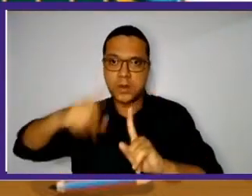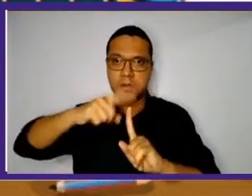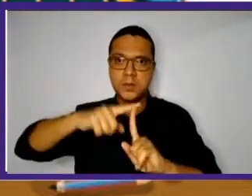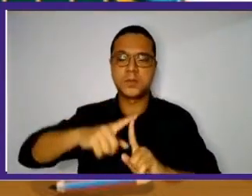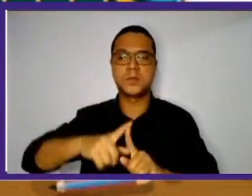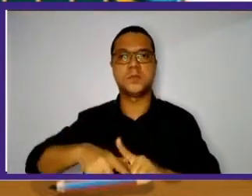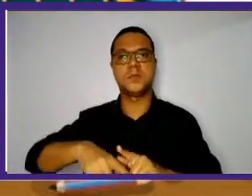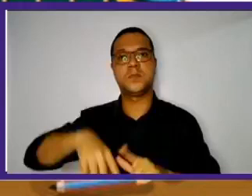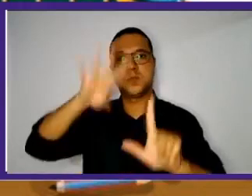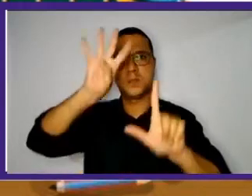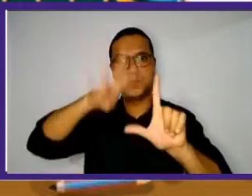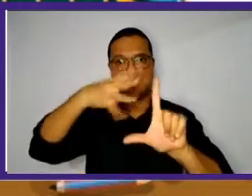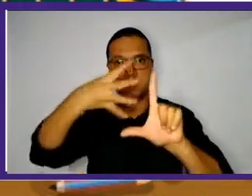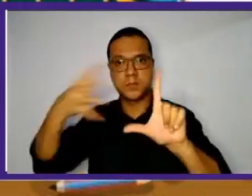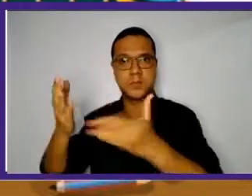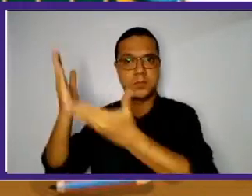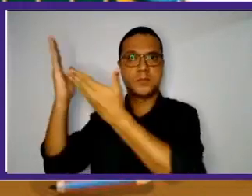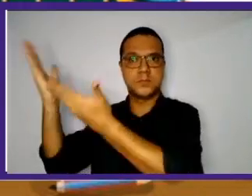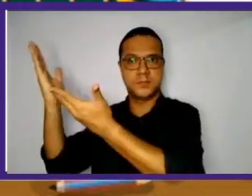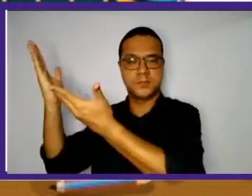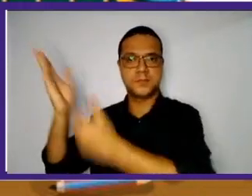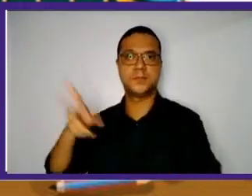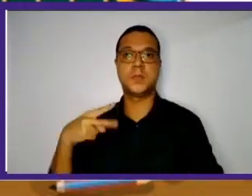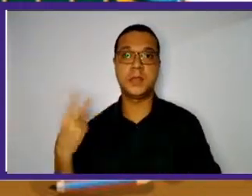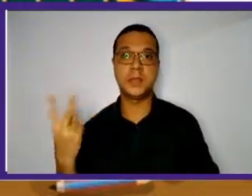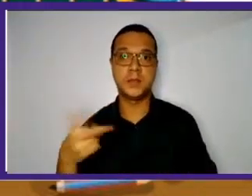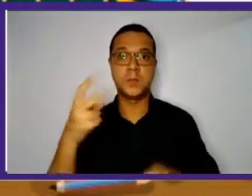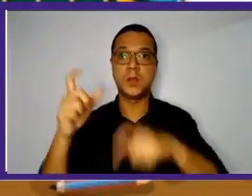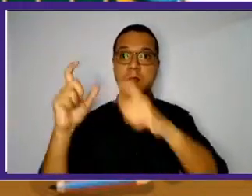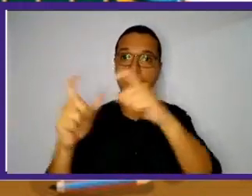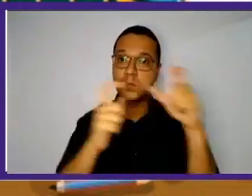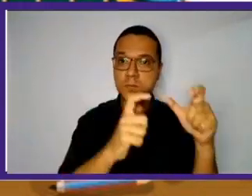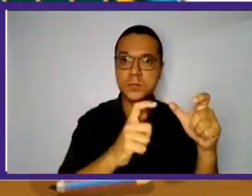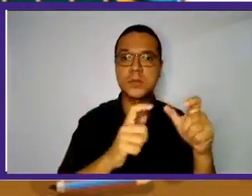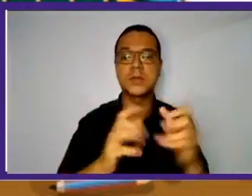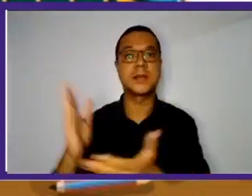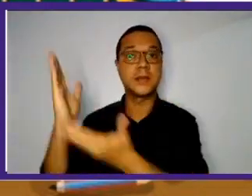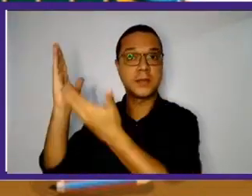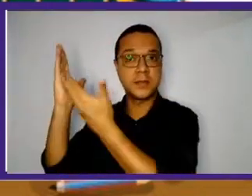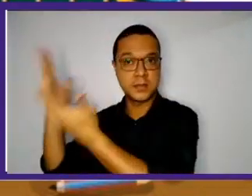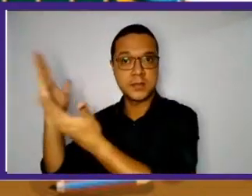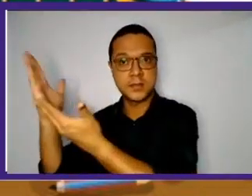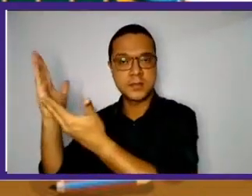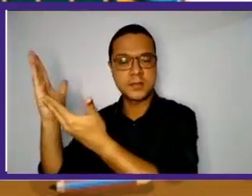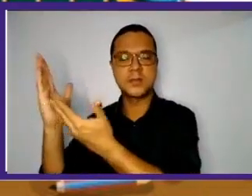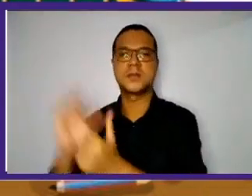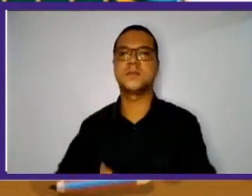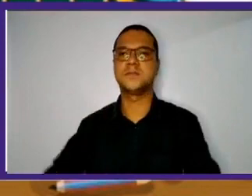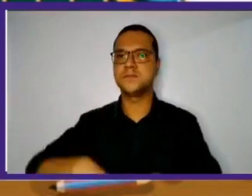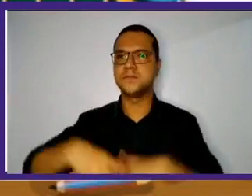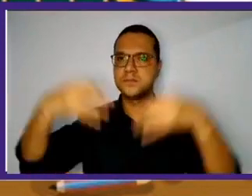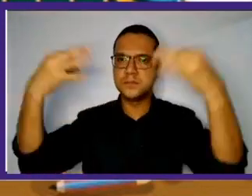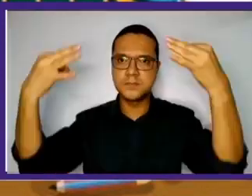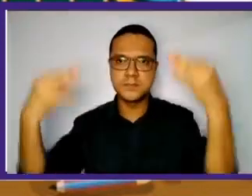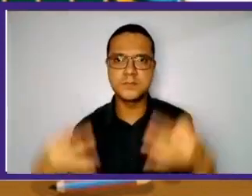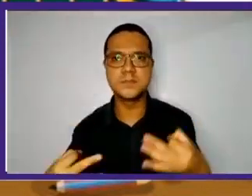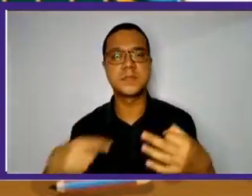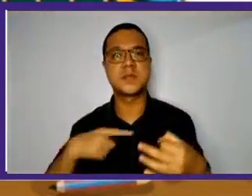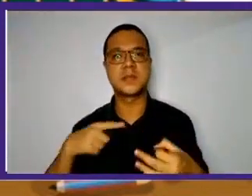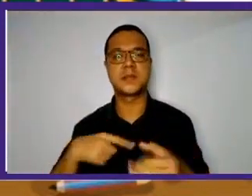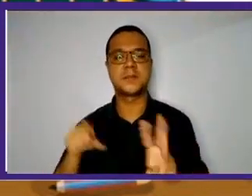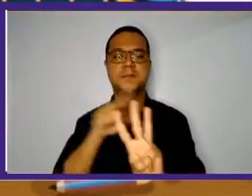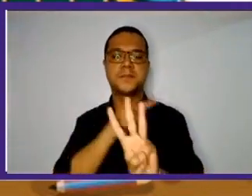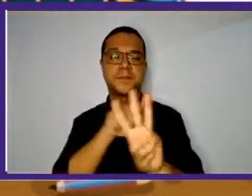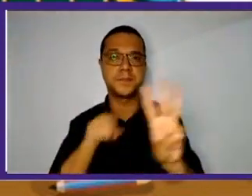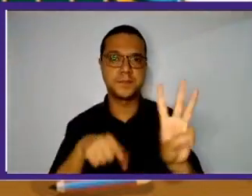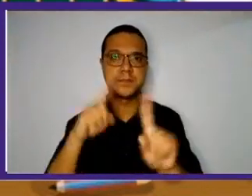classes no quadro valor de lugar. Esse aí é o quadro valor de lugar completo.